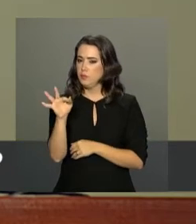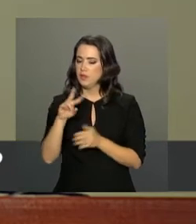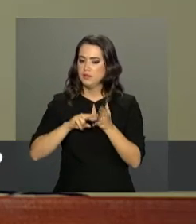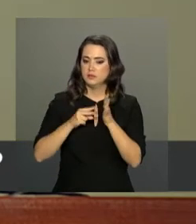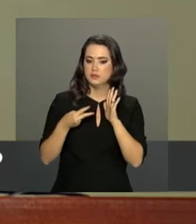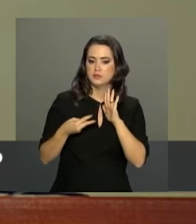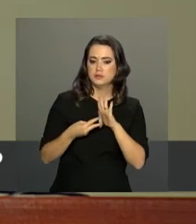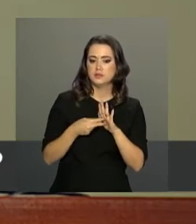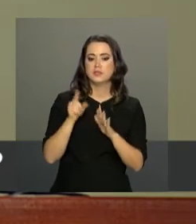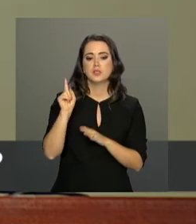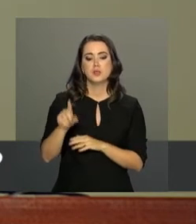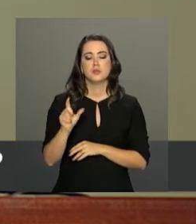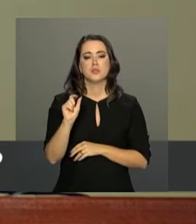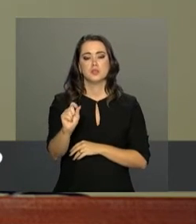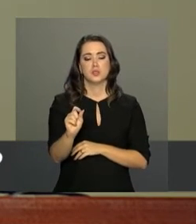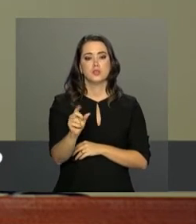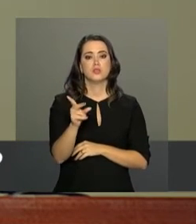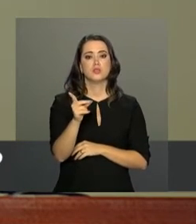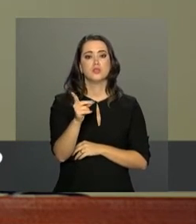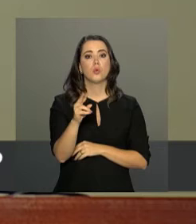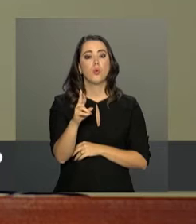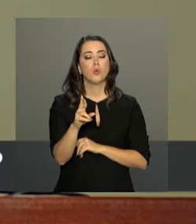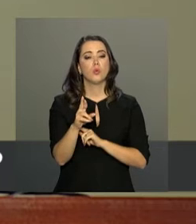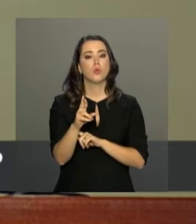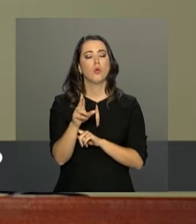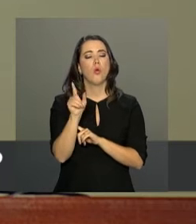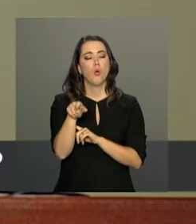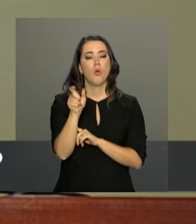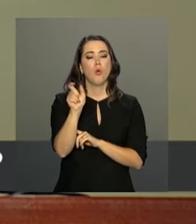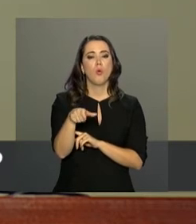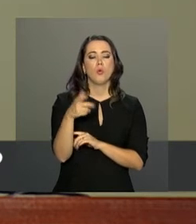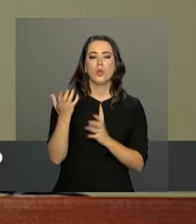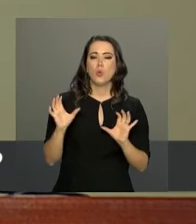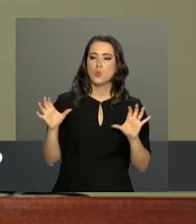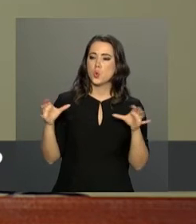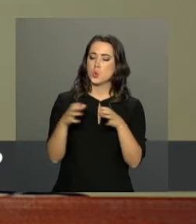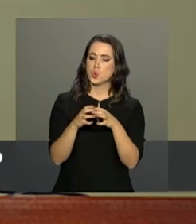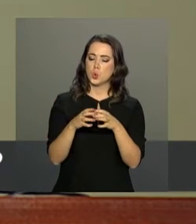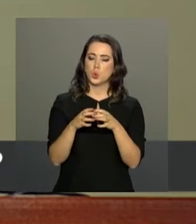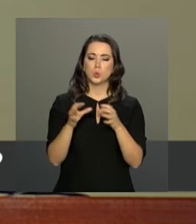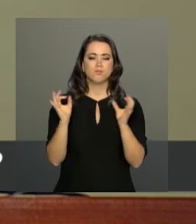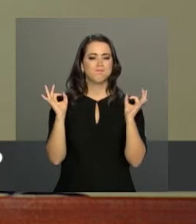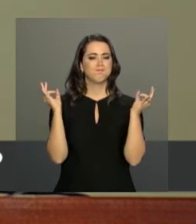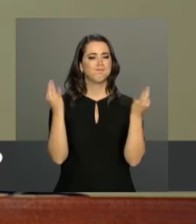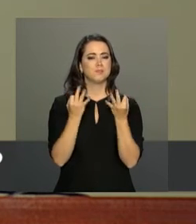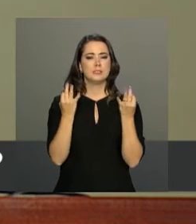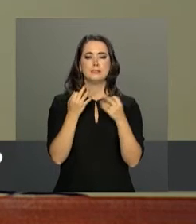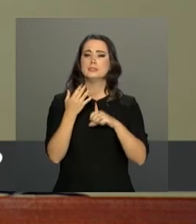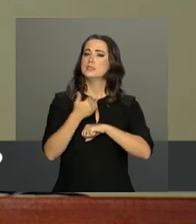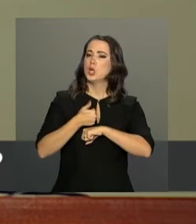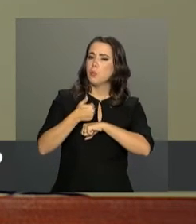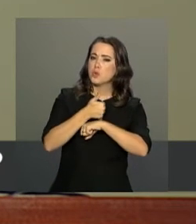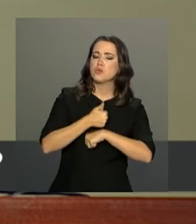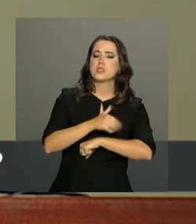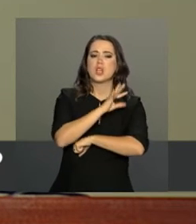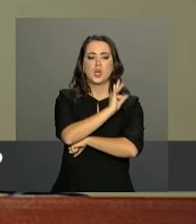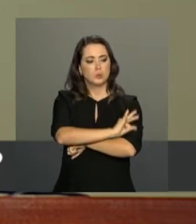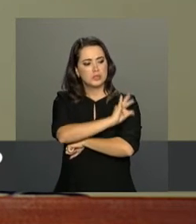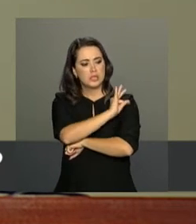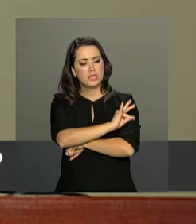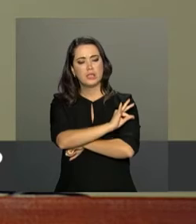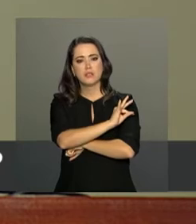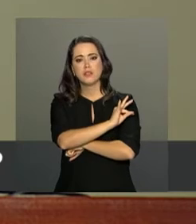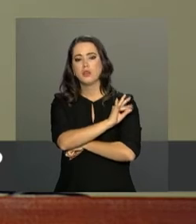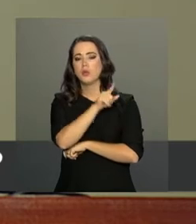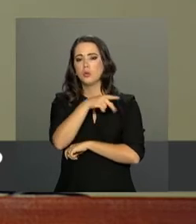aquilo que o doutor guardian mencionou a representa um corpo técnico extraordinária mente vocacionado para a vida